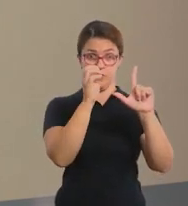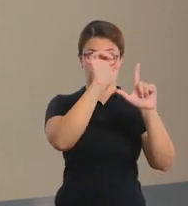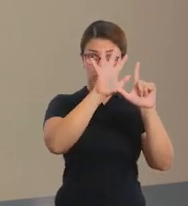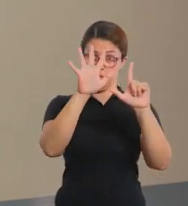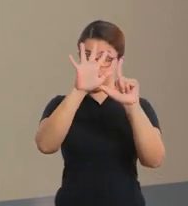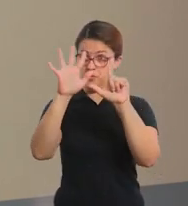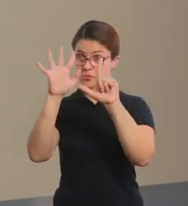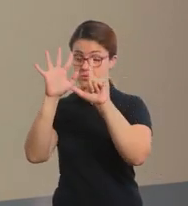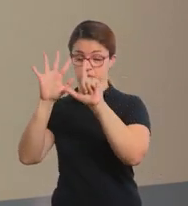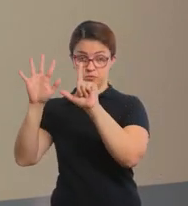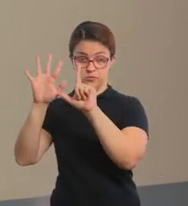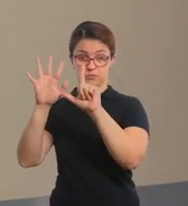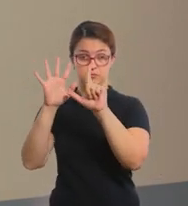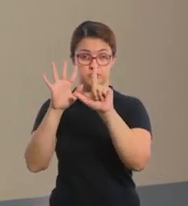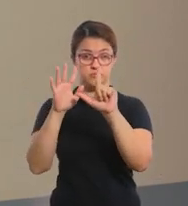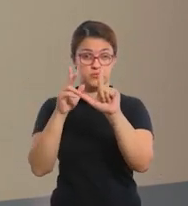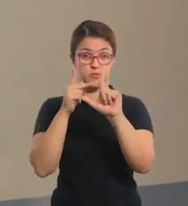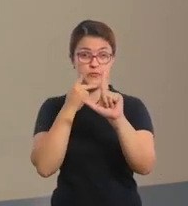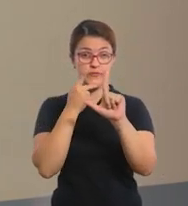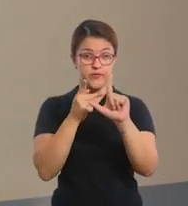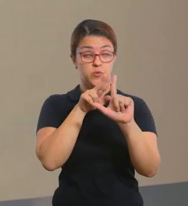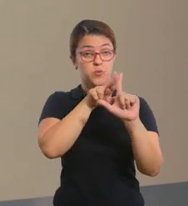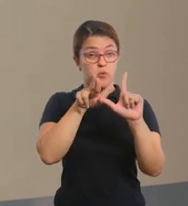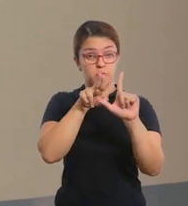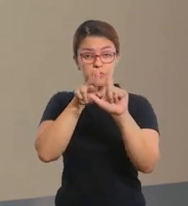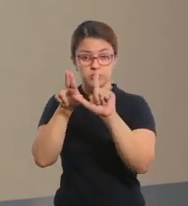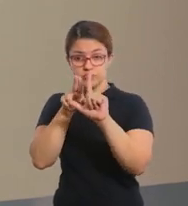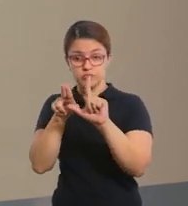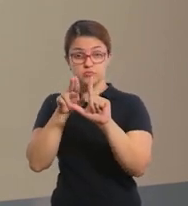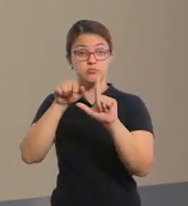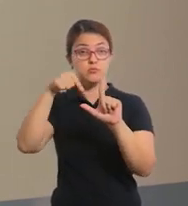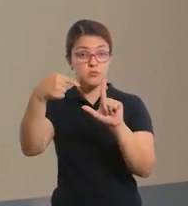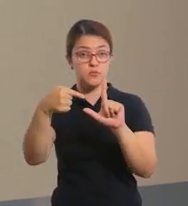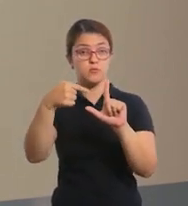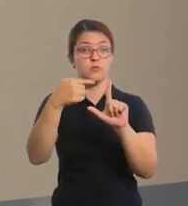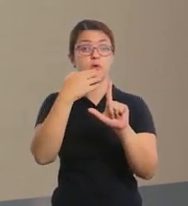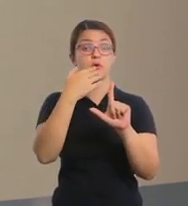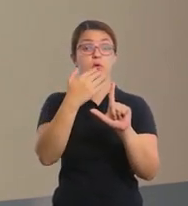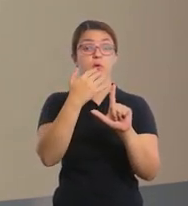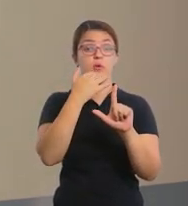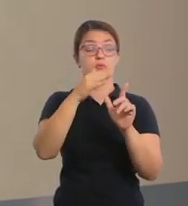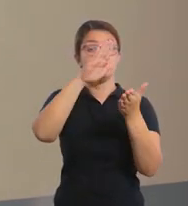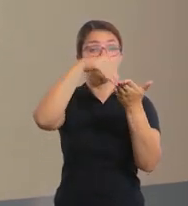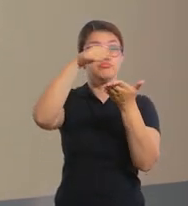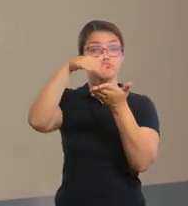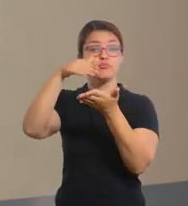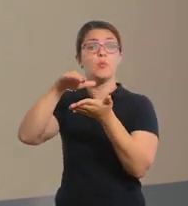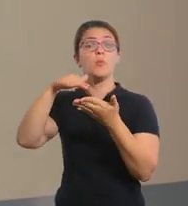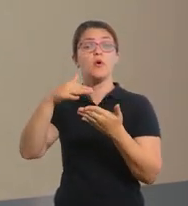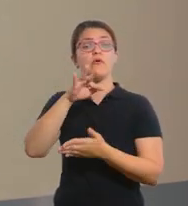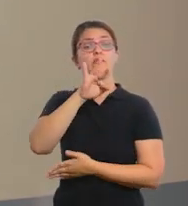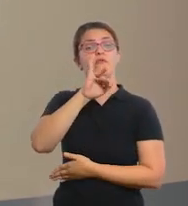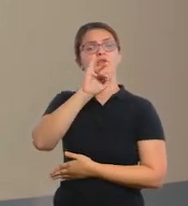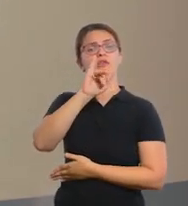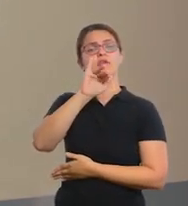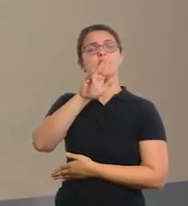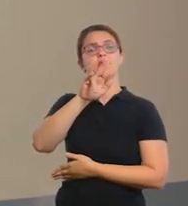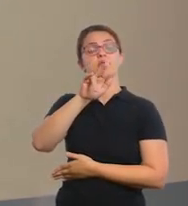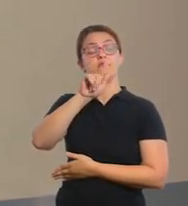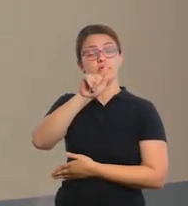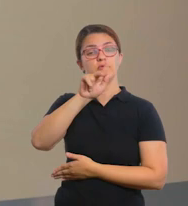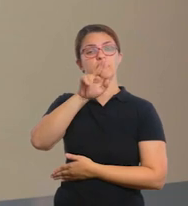nome dessas quatro figuras depois vocês vão pintar aqui tem o nome que rima com figurino